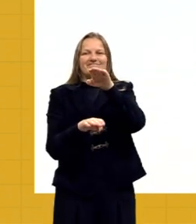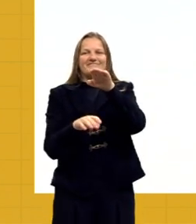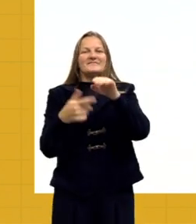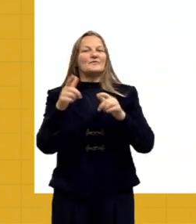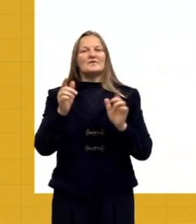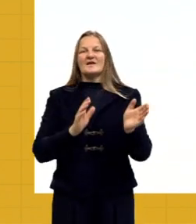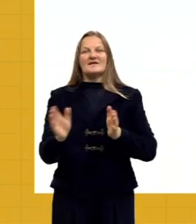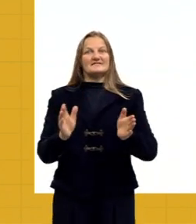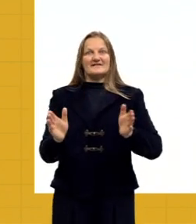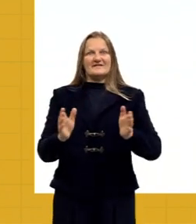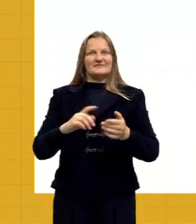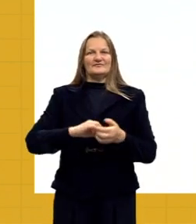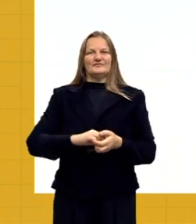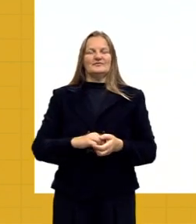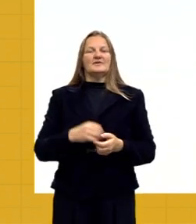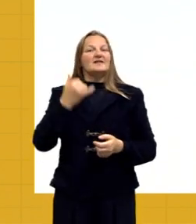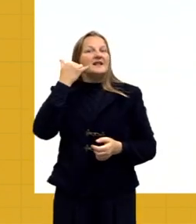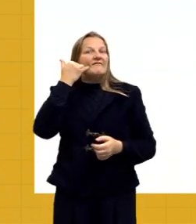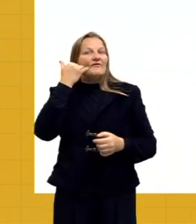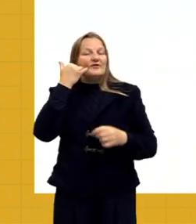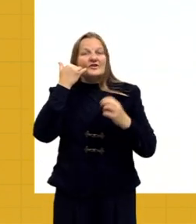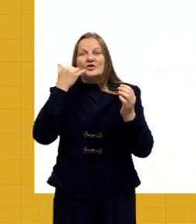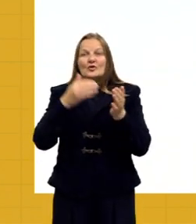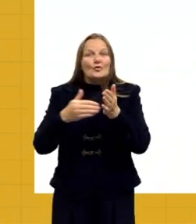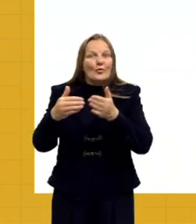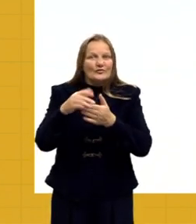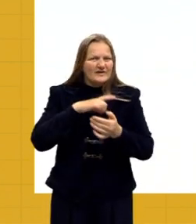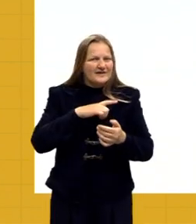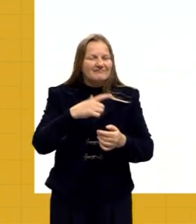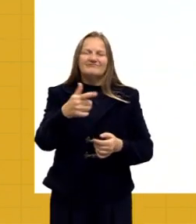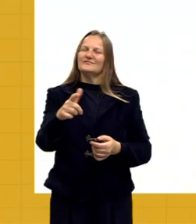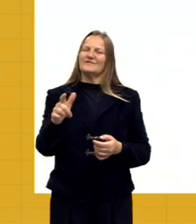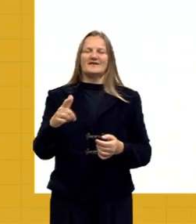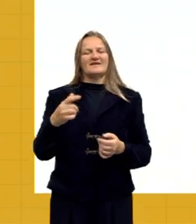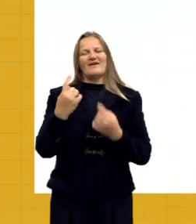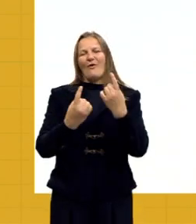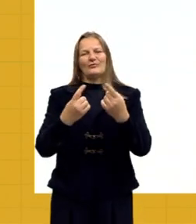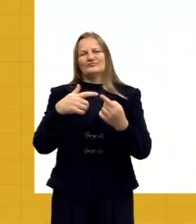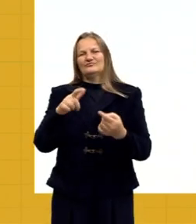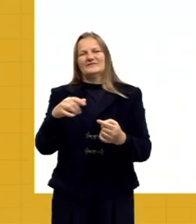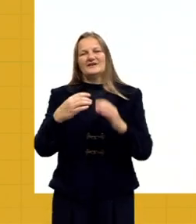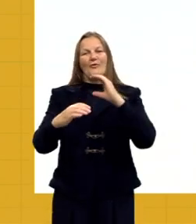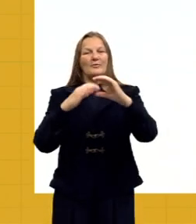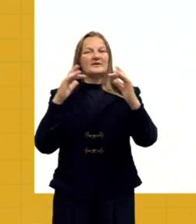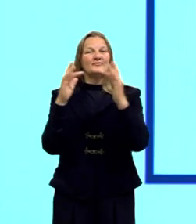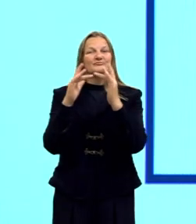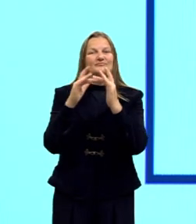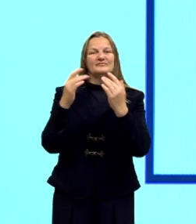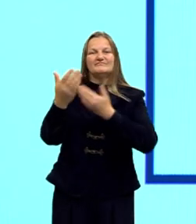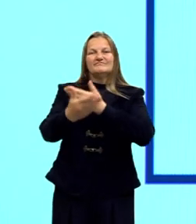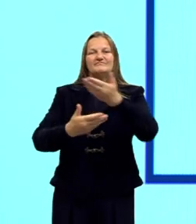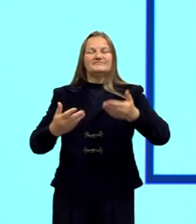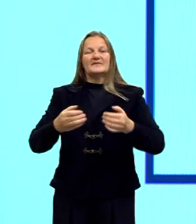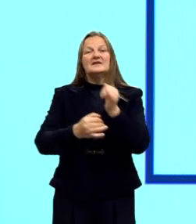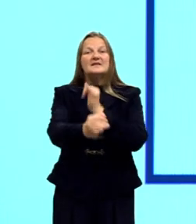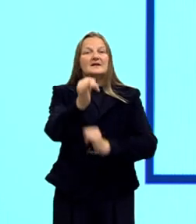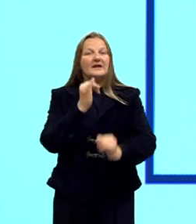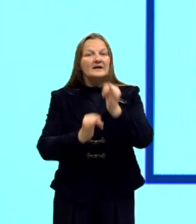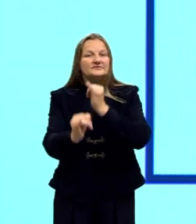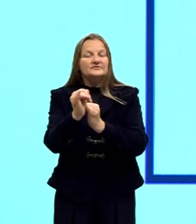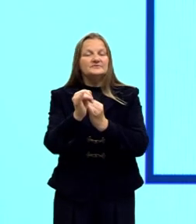nem todos vão ter um telefone nem todos vão ter acesso a comunicação acesso à internet né